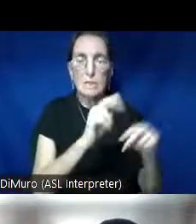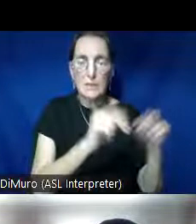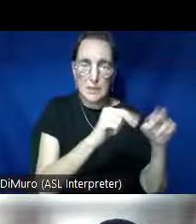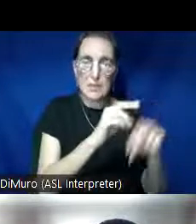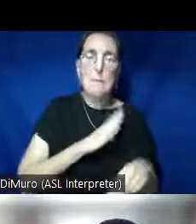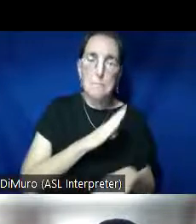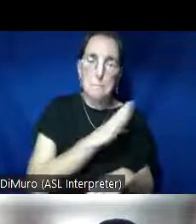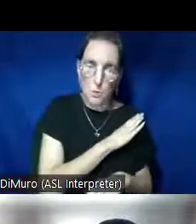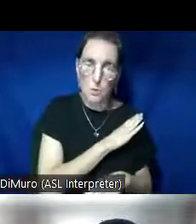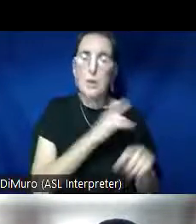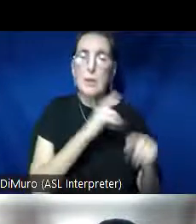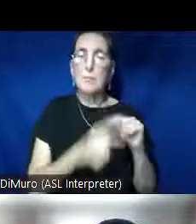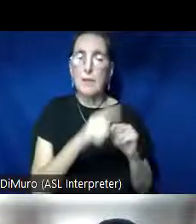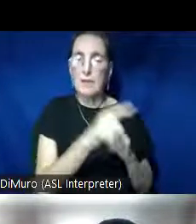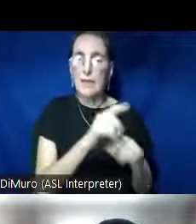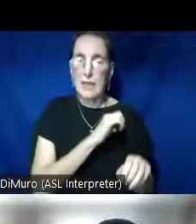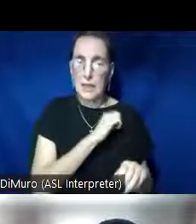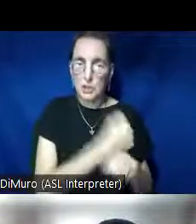para nos requisito de